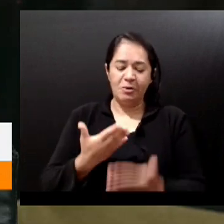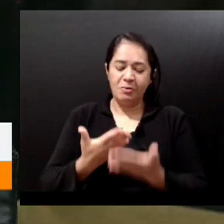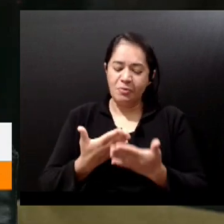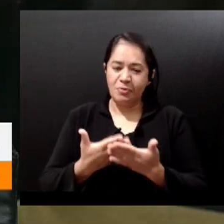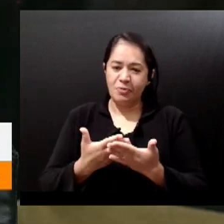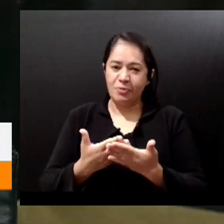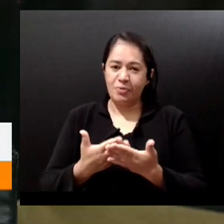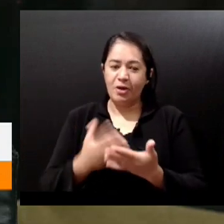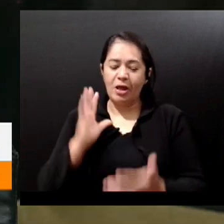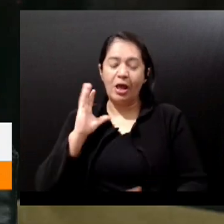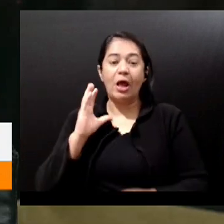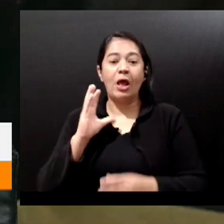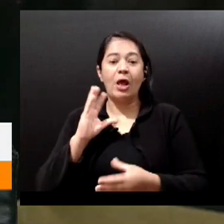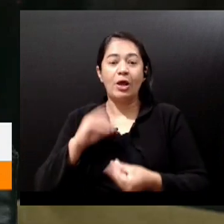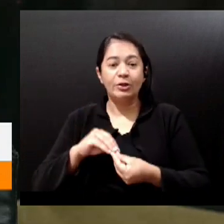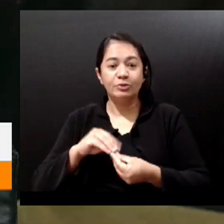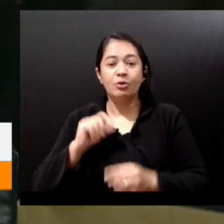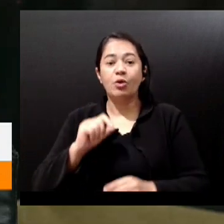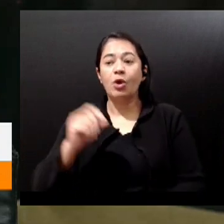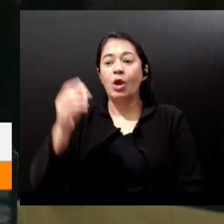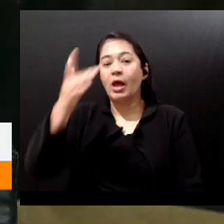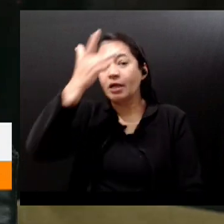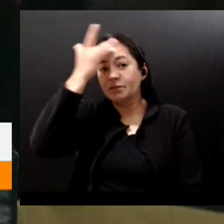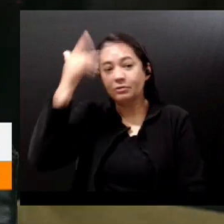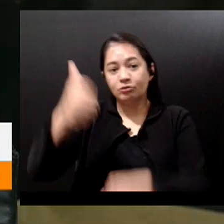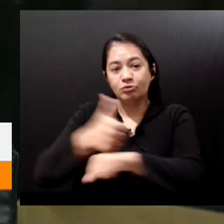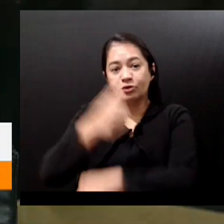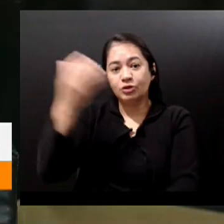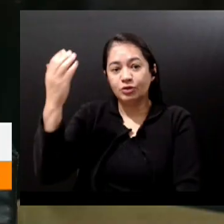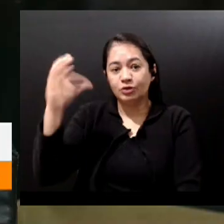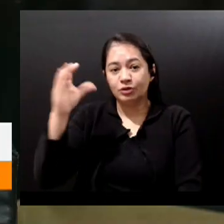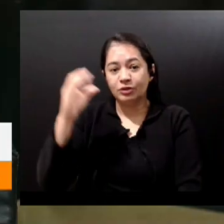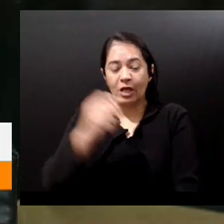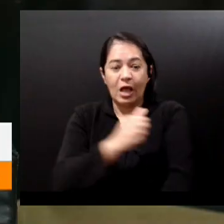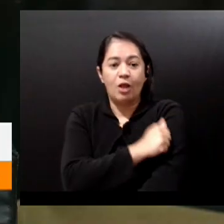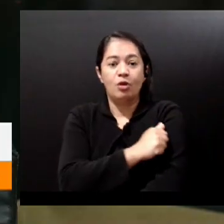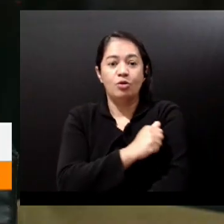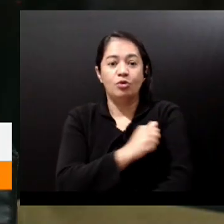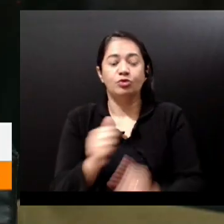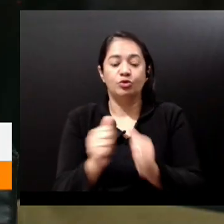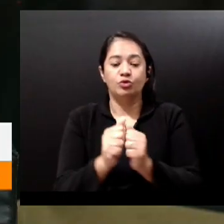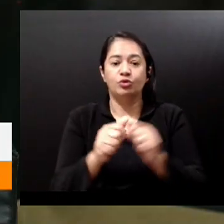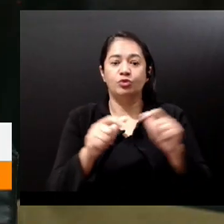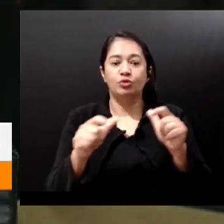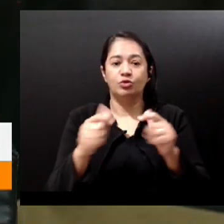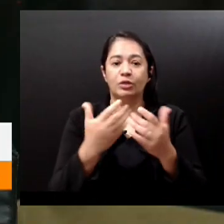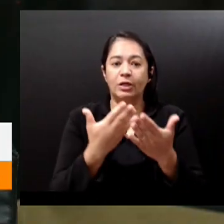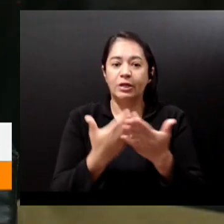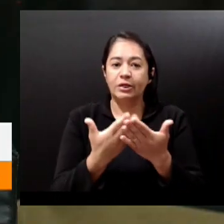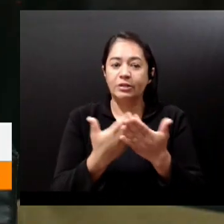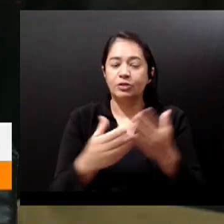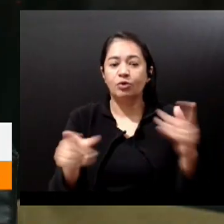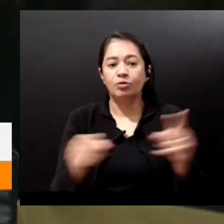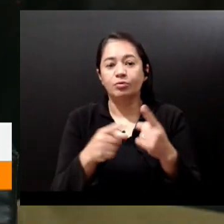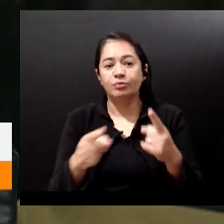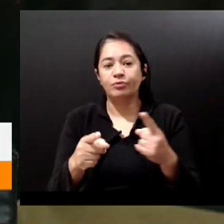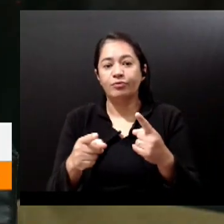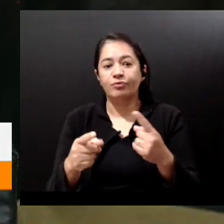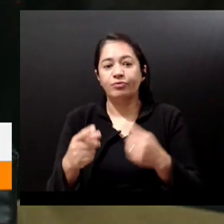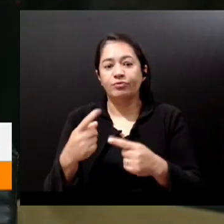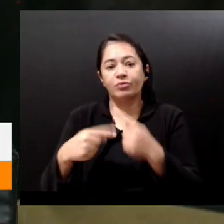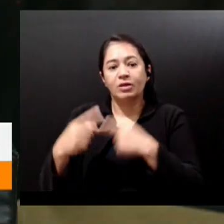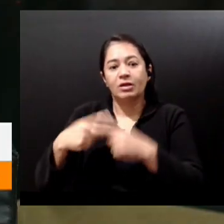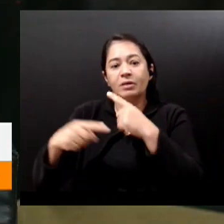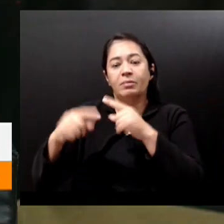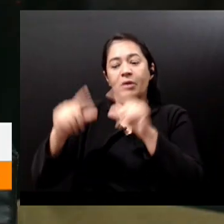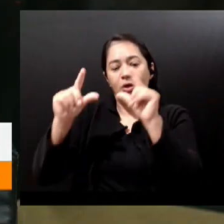cientistas descobriram que os estudantes nos ambientes com músicas e sons variados tiveram um desempenho mais baixo do que aqueles que ficaram